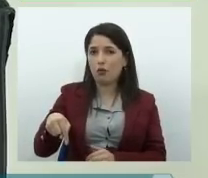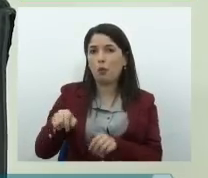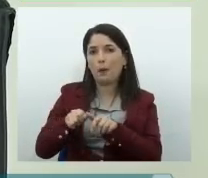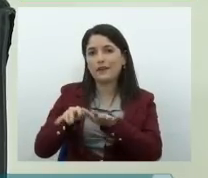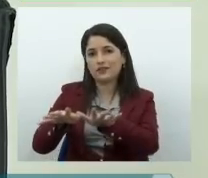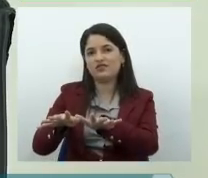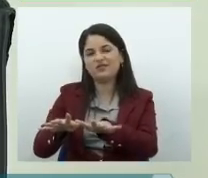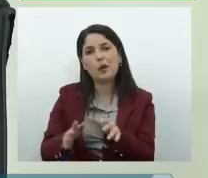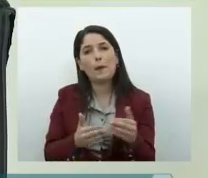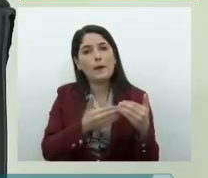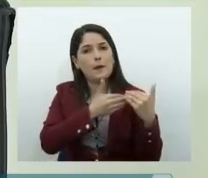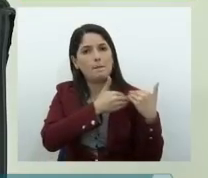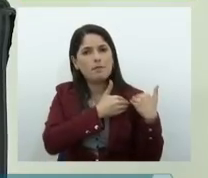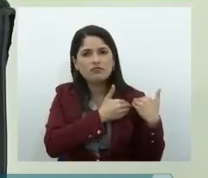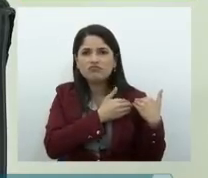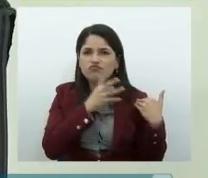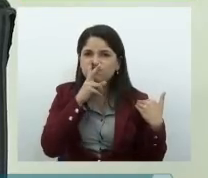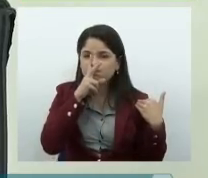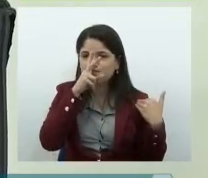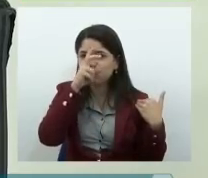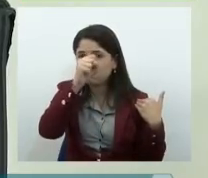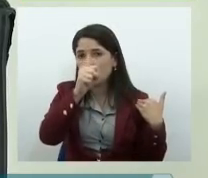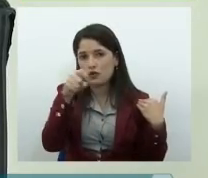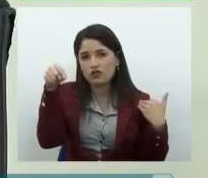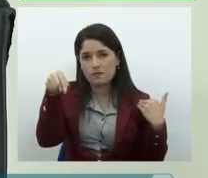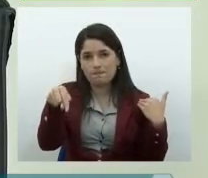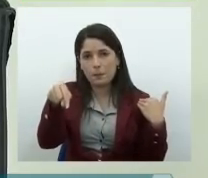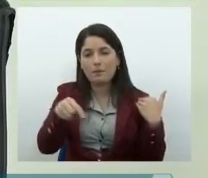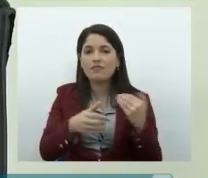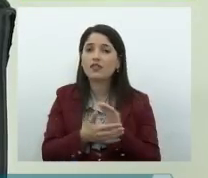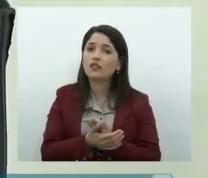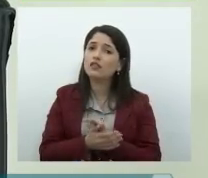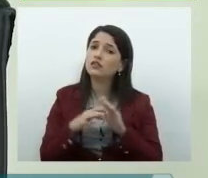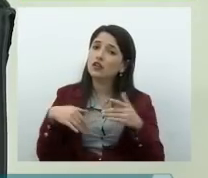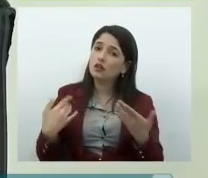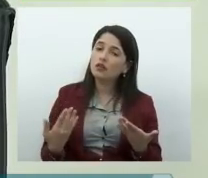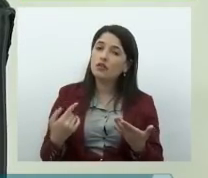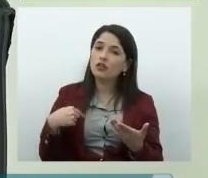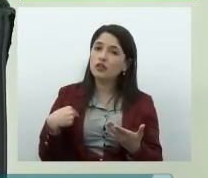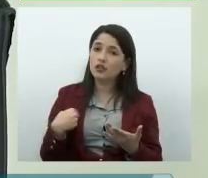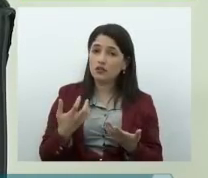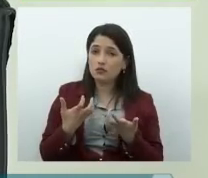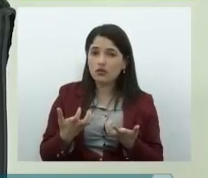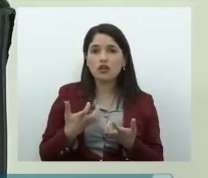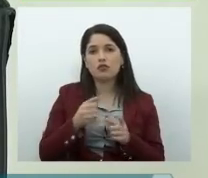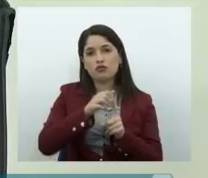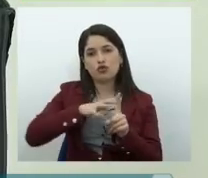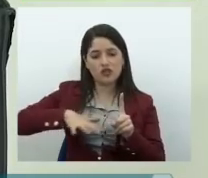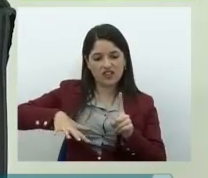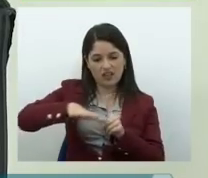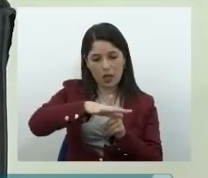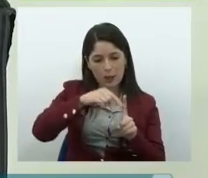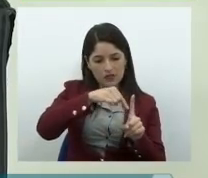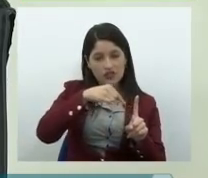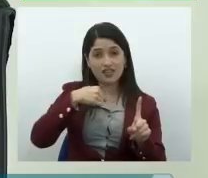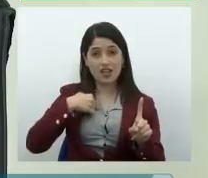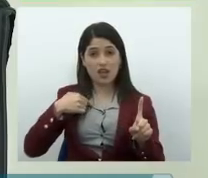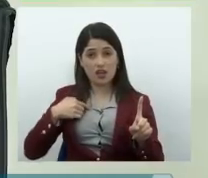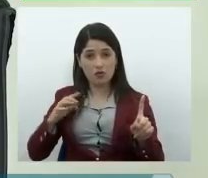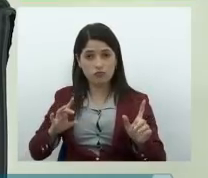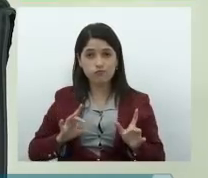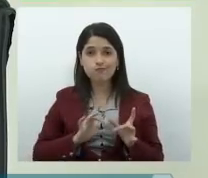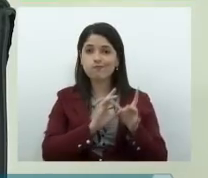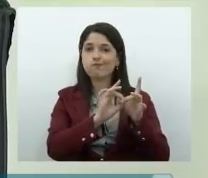enorme com Guarulhos. E, junto com a sociedade, quero implementar uma nova política, uma política transparente,